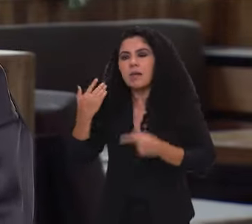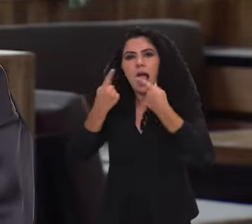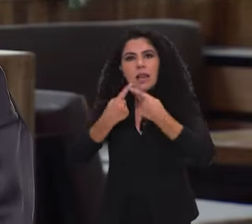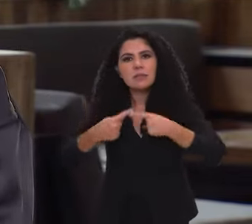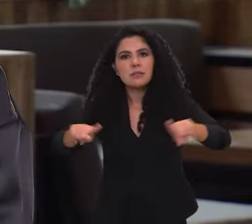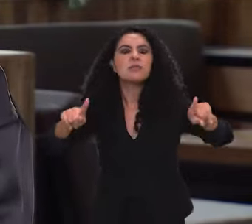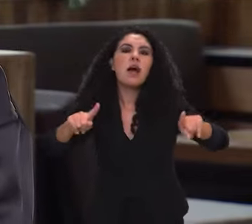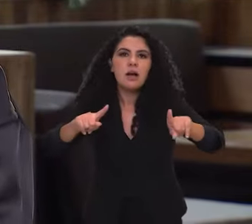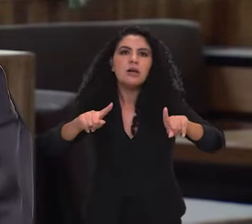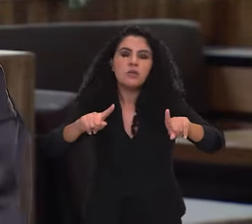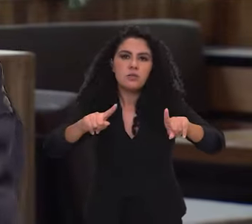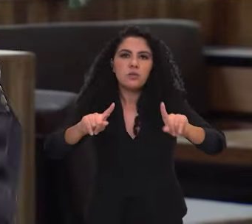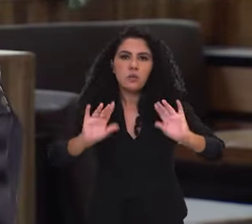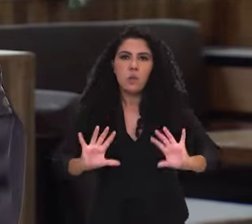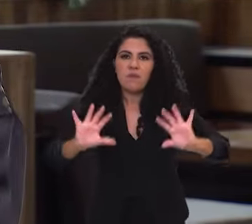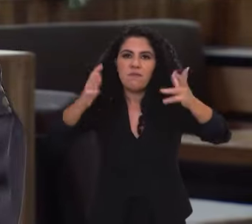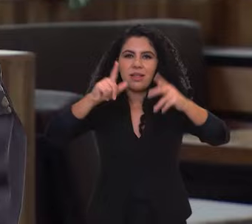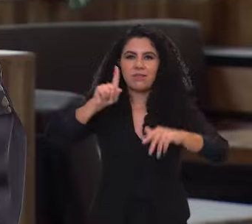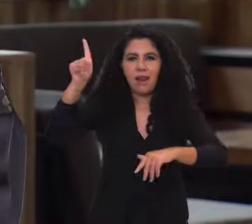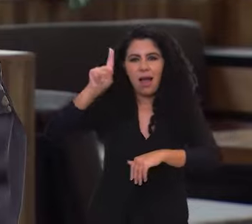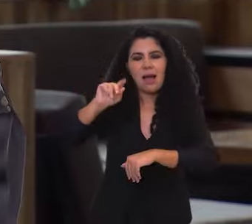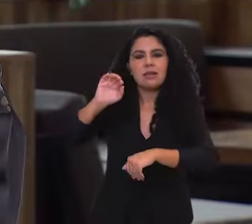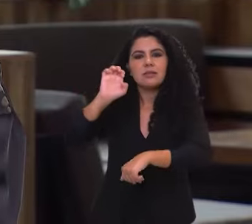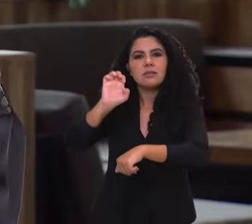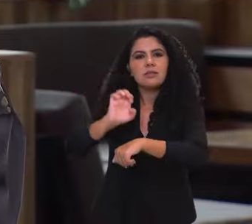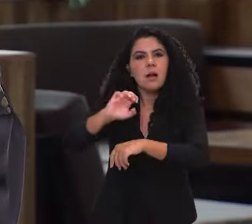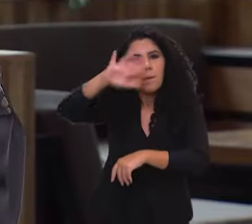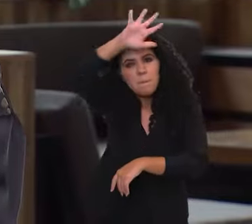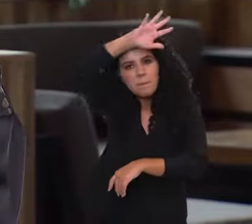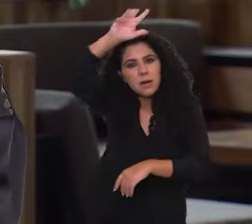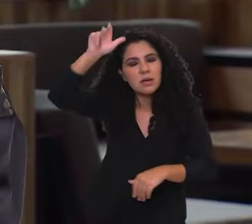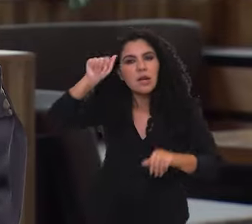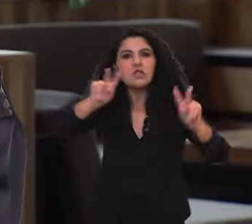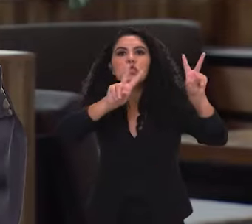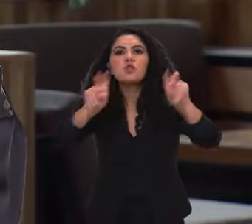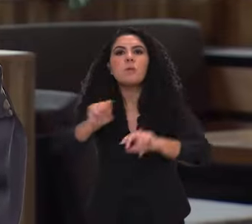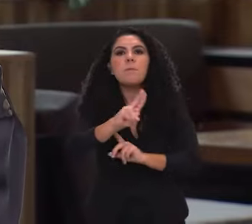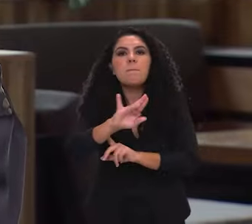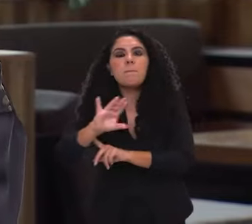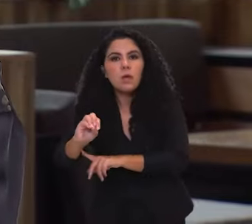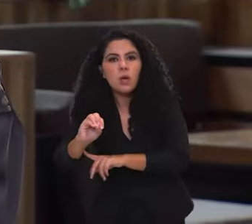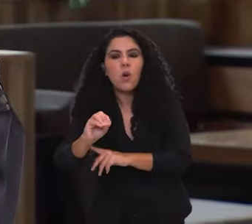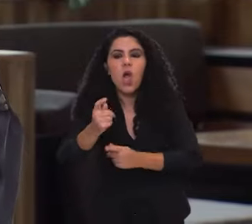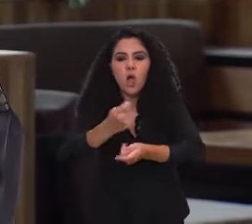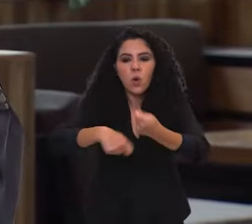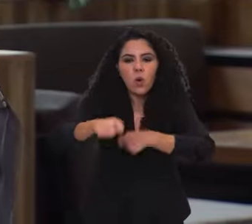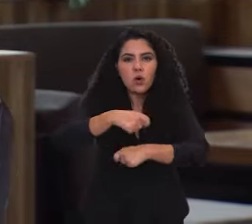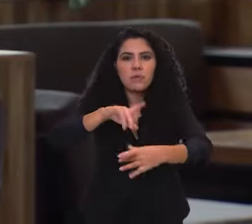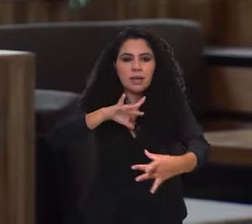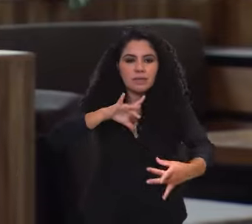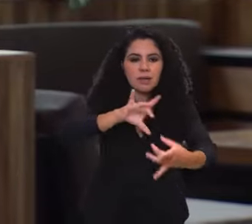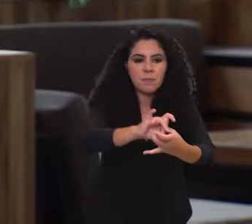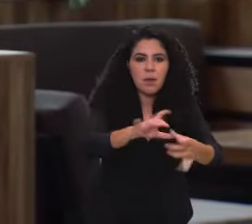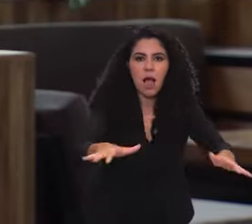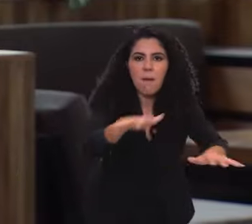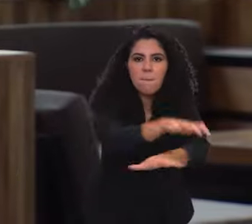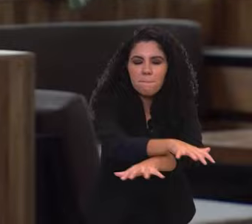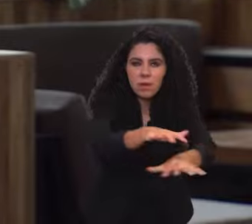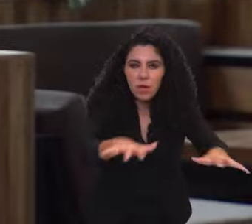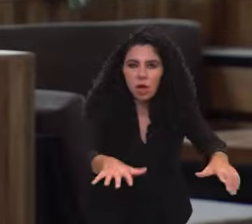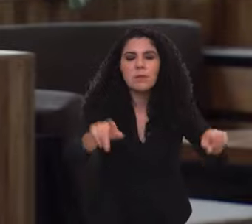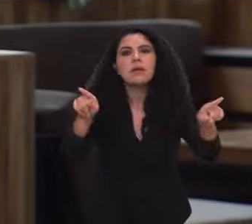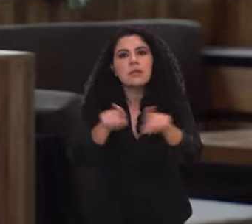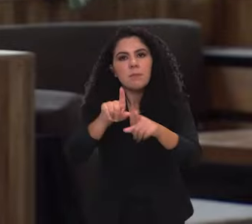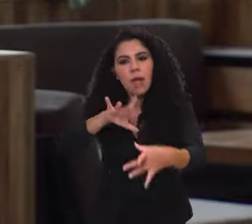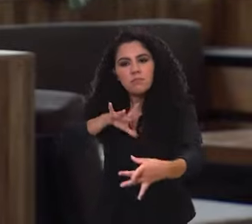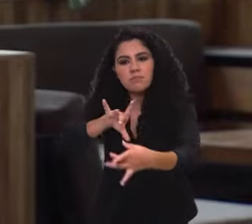vai exatamente trabalhar os produtos da bioeconomia associado aos biomas e também envolvendo